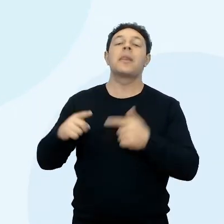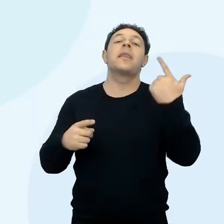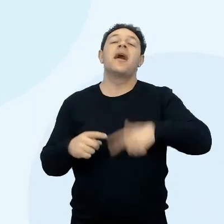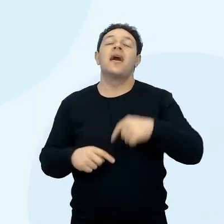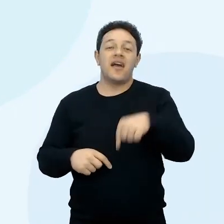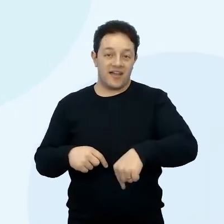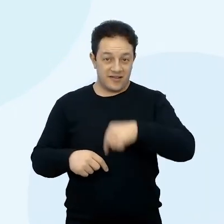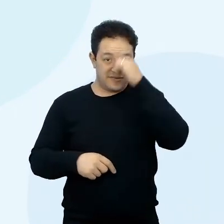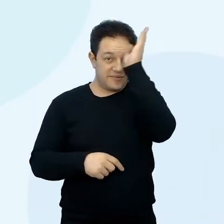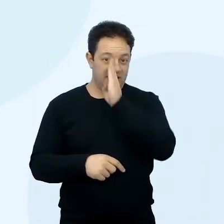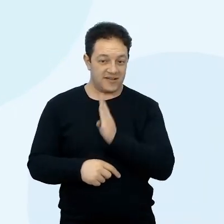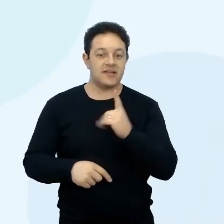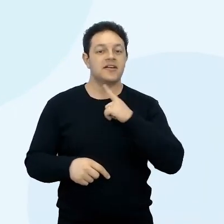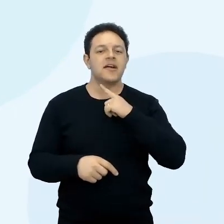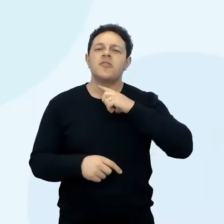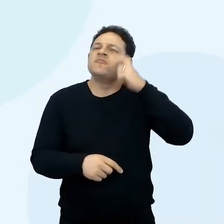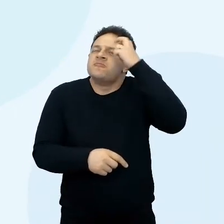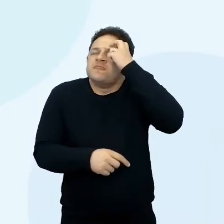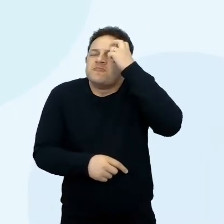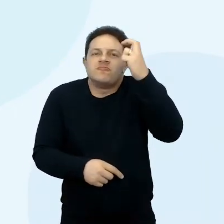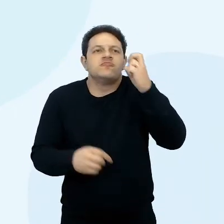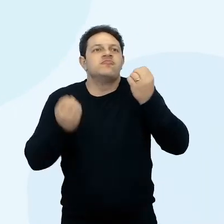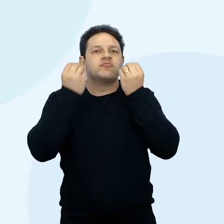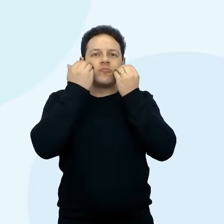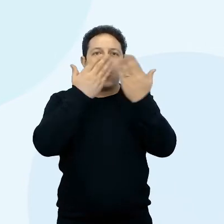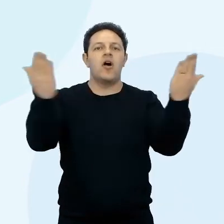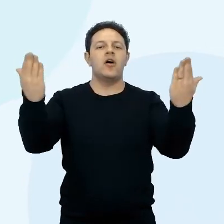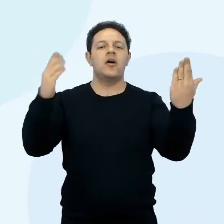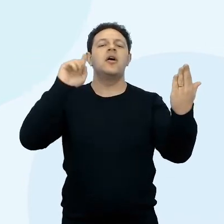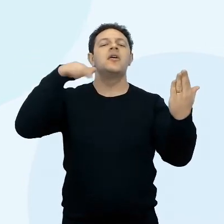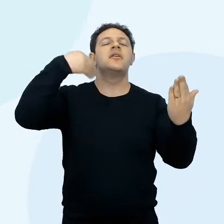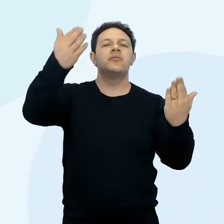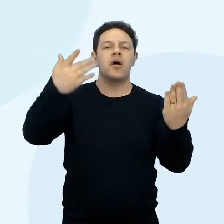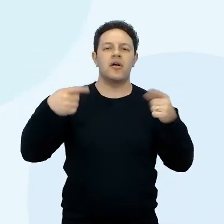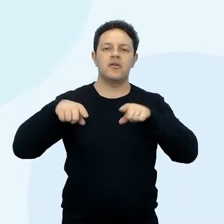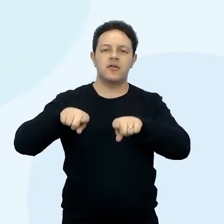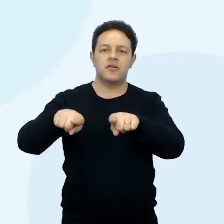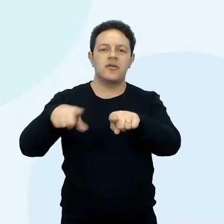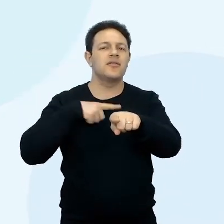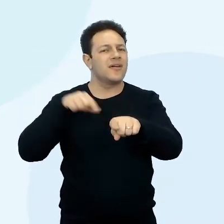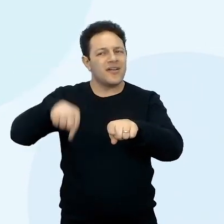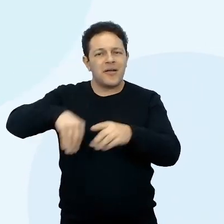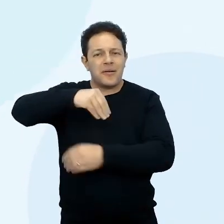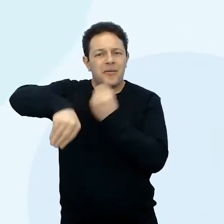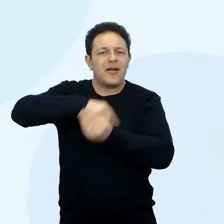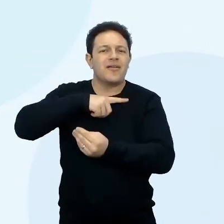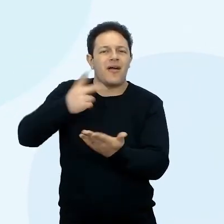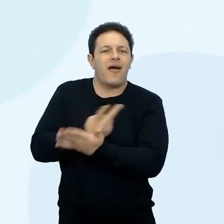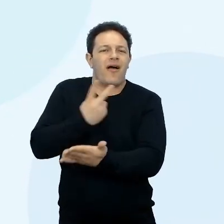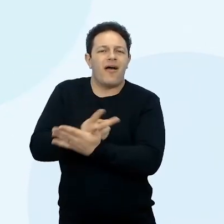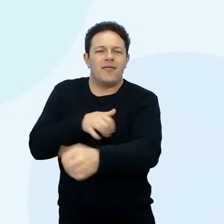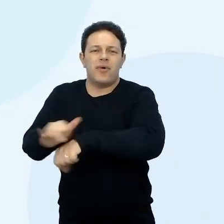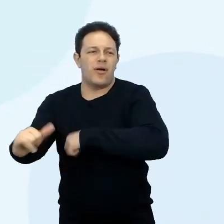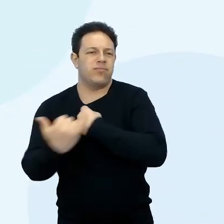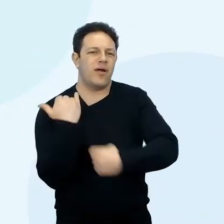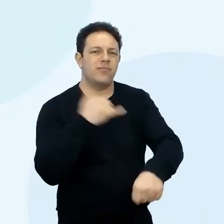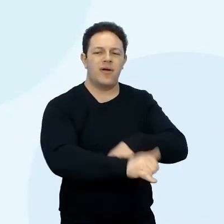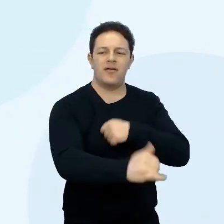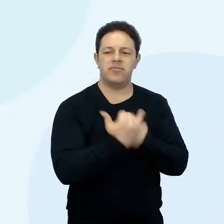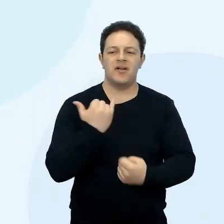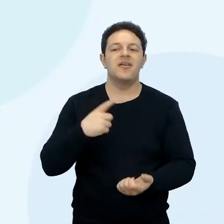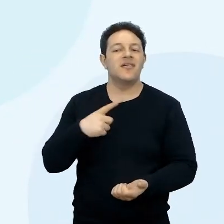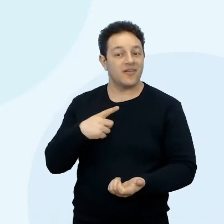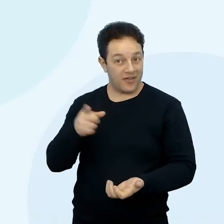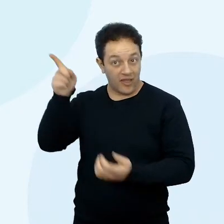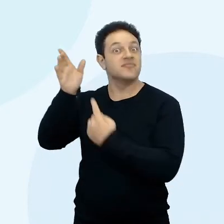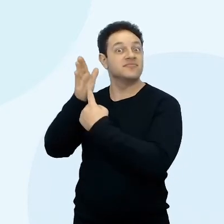produz uma inteligência fantástica e que simultaneamente se autossabota. A gente vê também nos